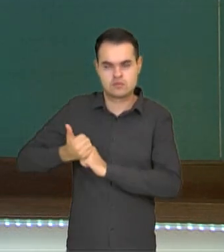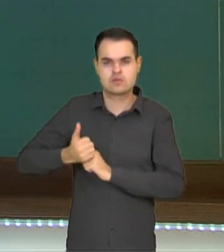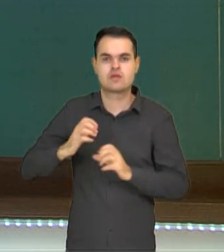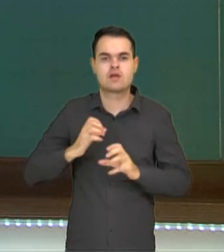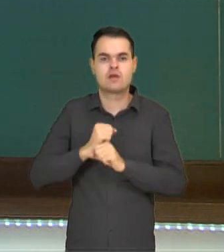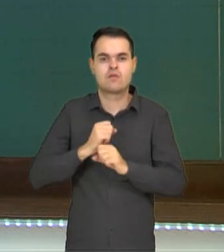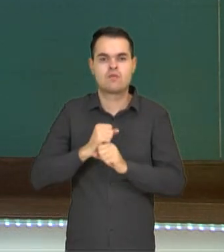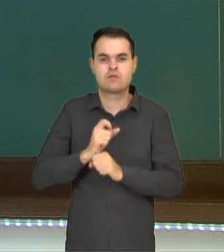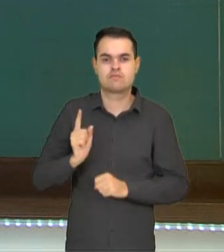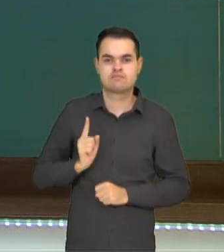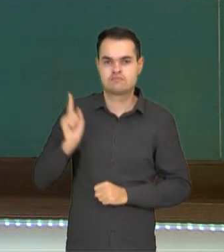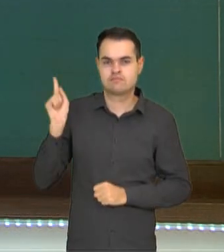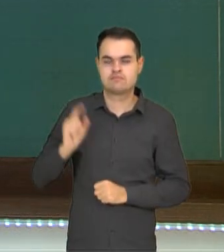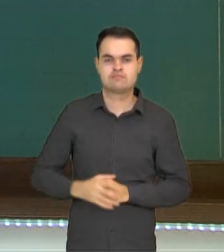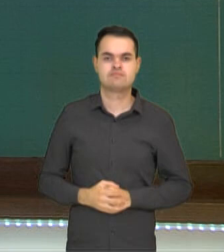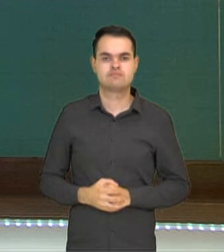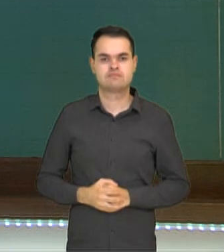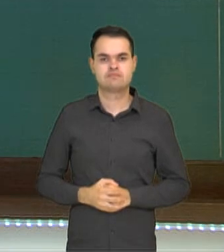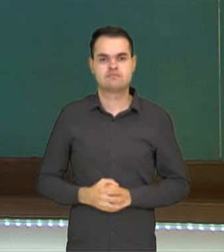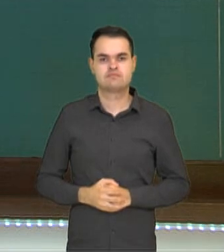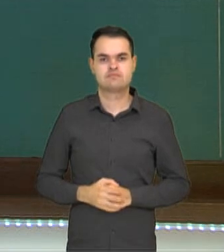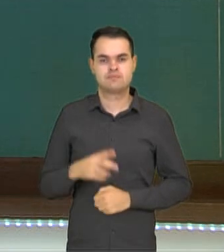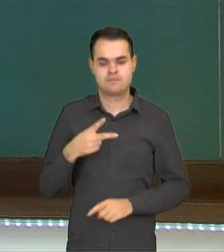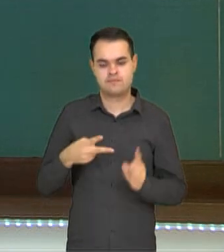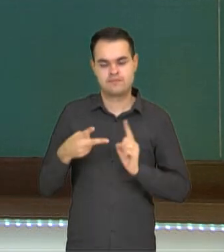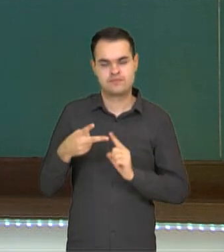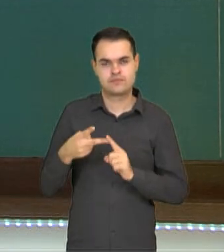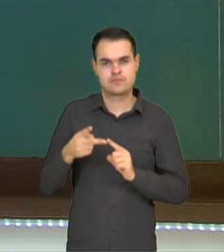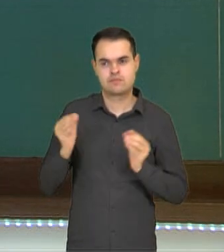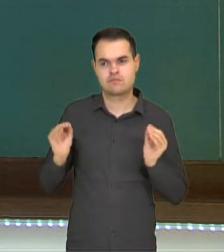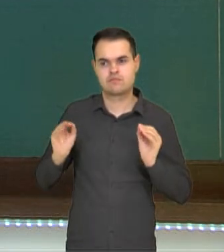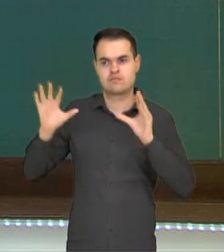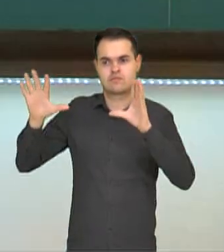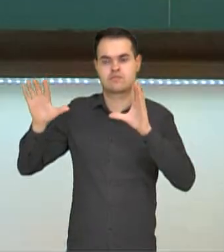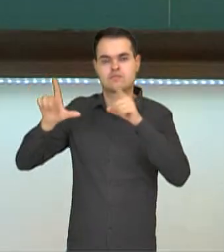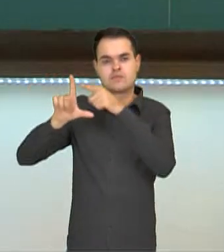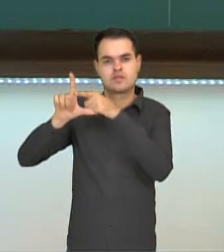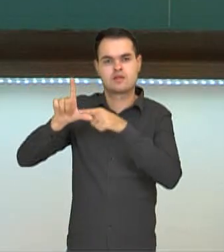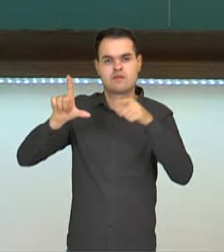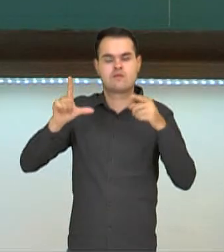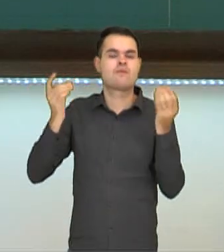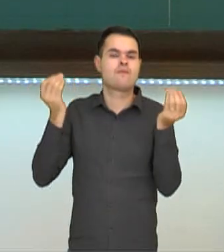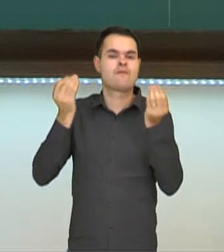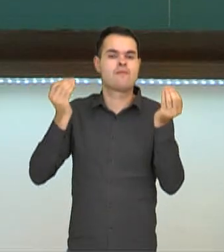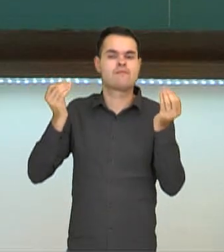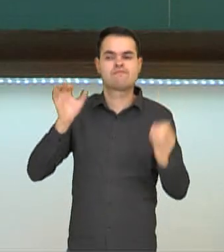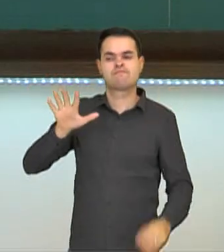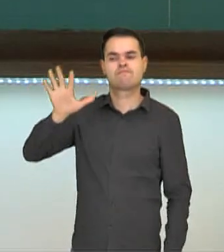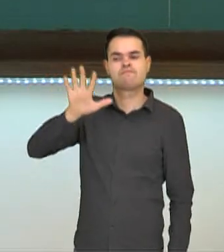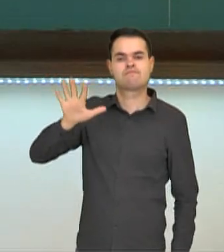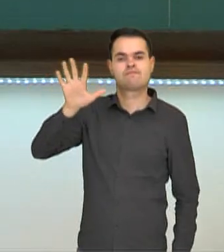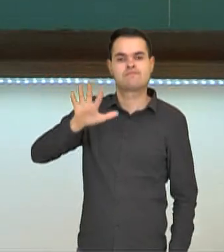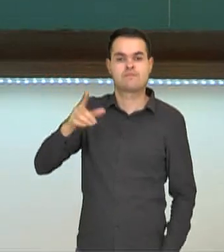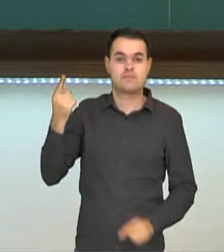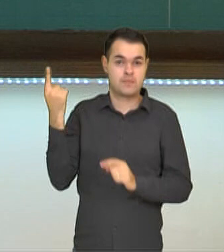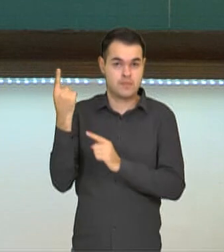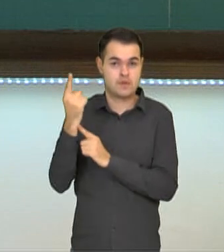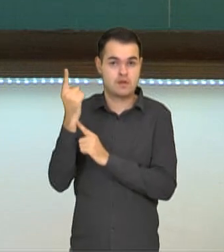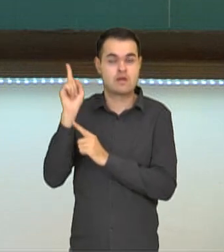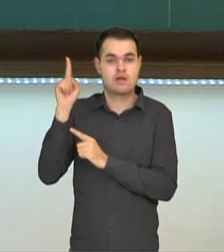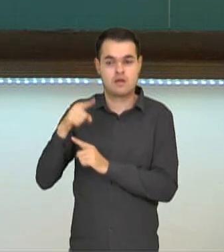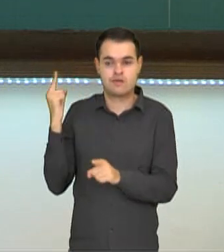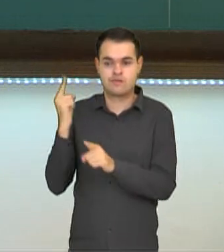calcula essa equação, tá bom? E a sua representação gráfica? Isso mesmo, gente. Então, calcule o zero dessa